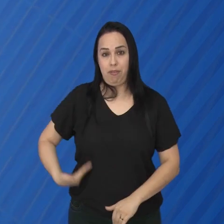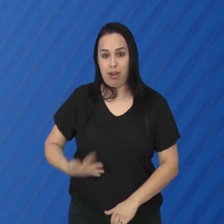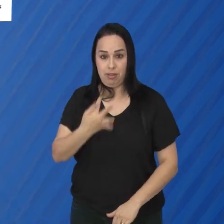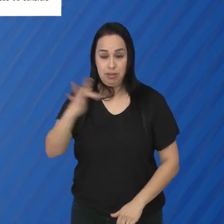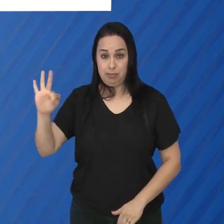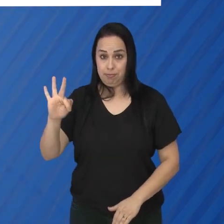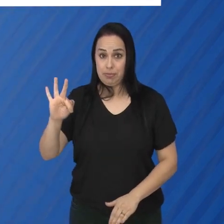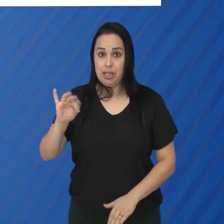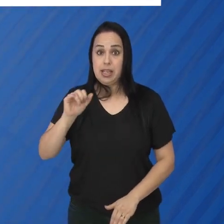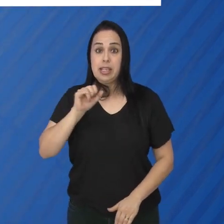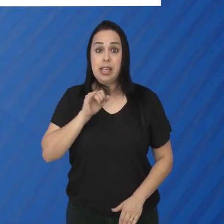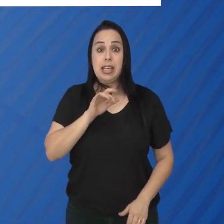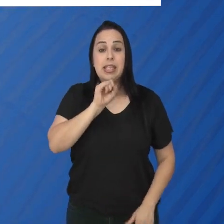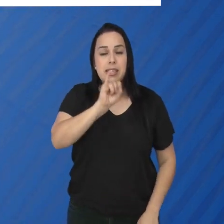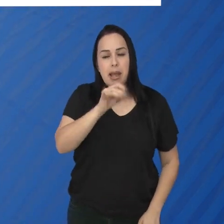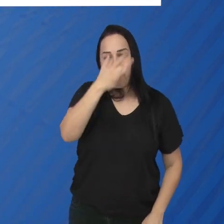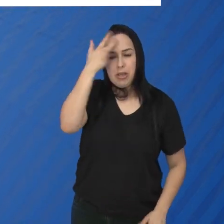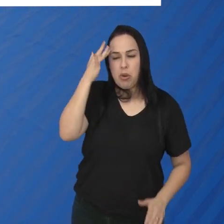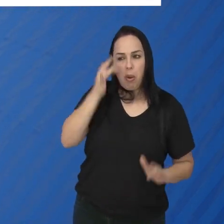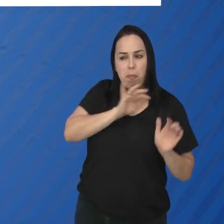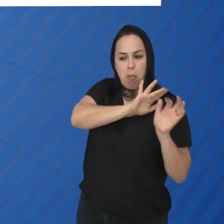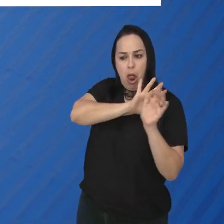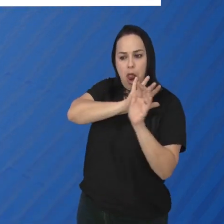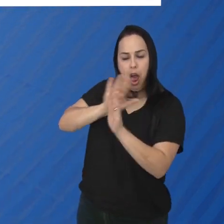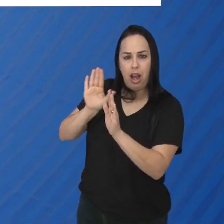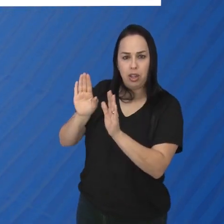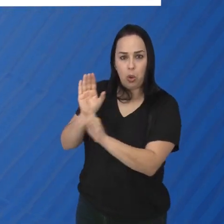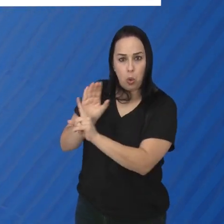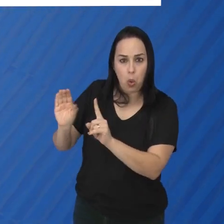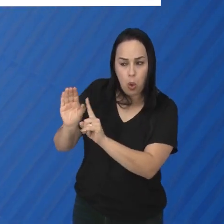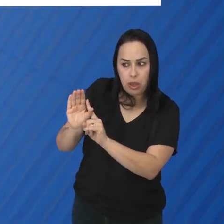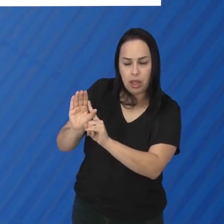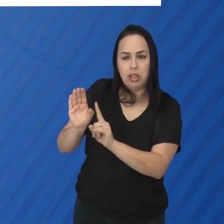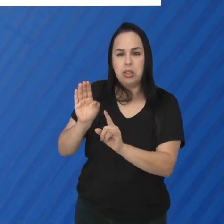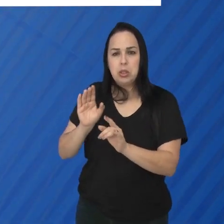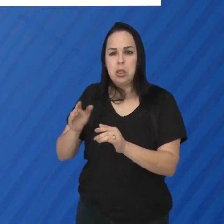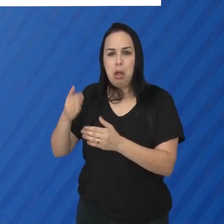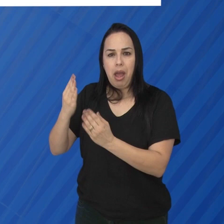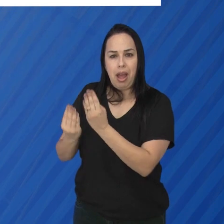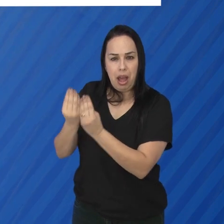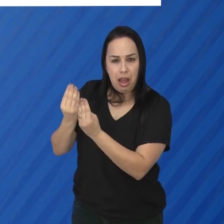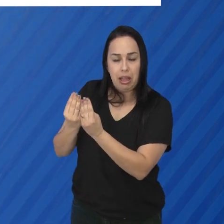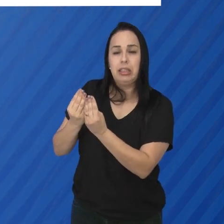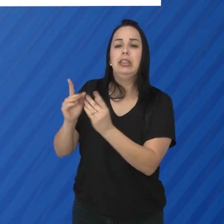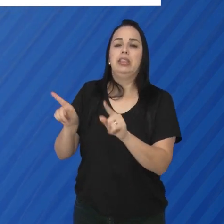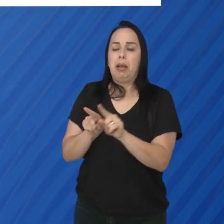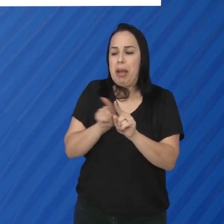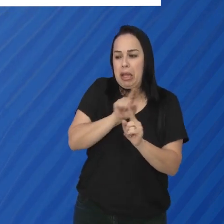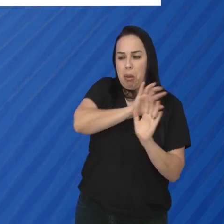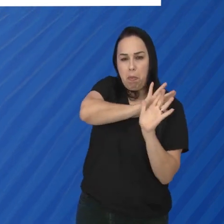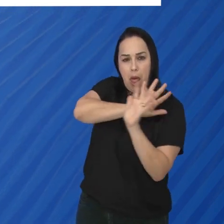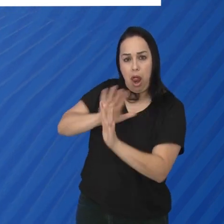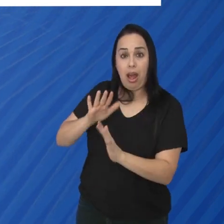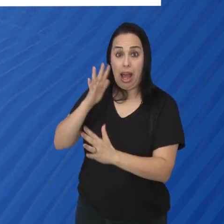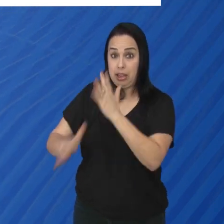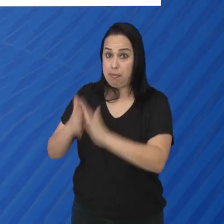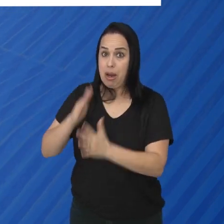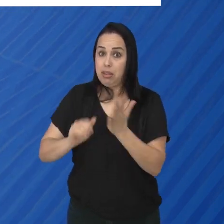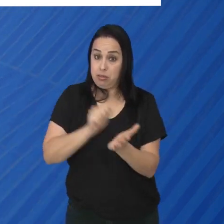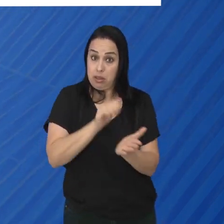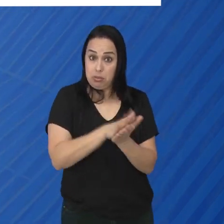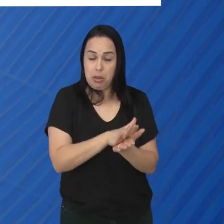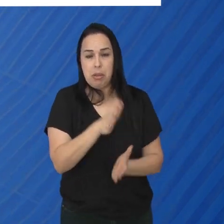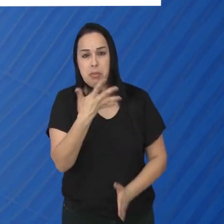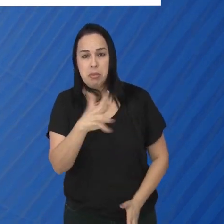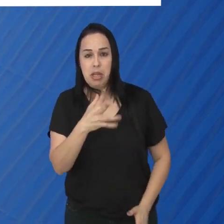no último mês endurece a punição para quem impedir ou empregar violência contra qualquer manifestação religiosa,